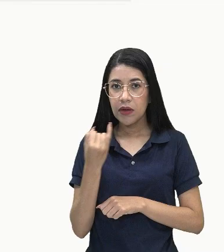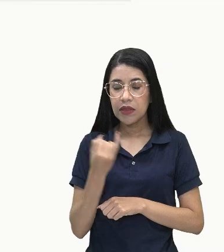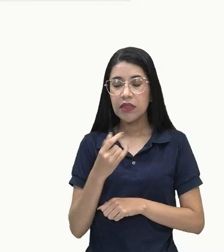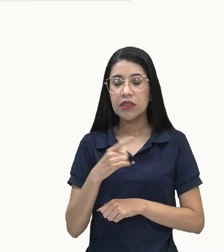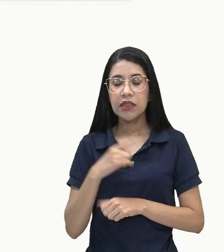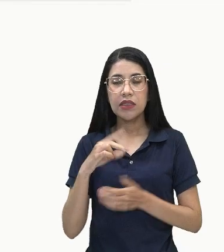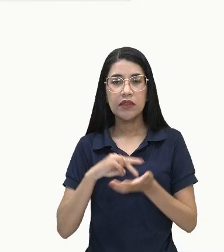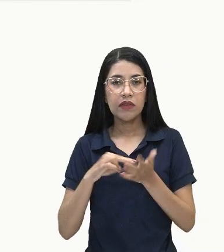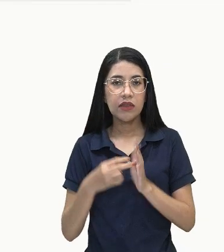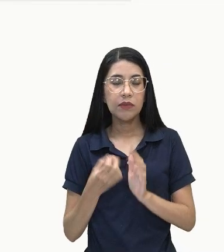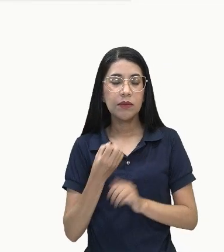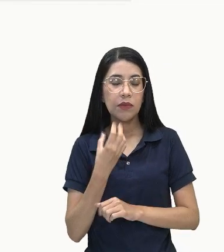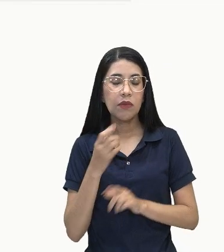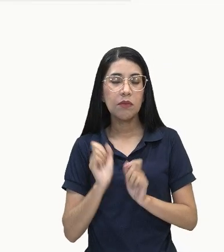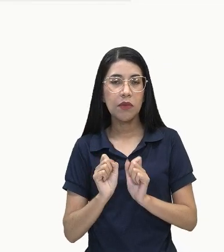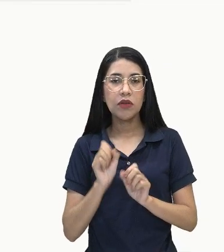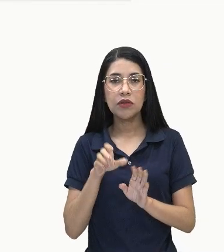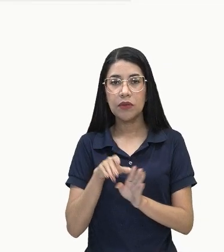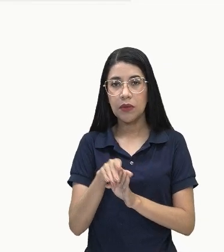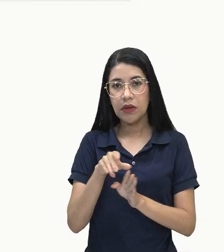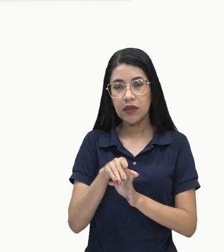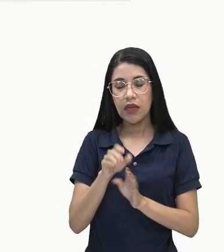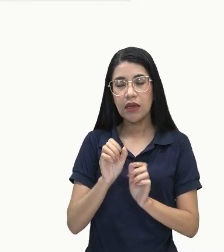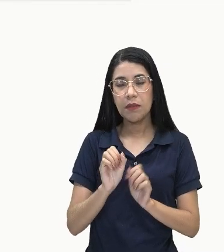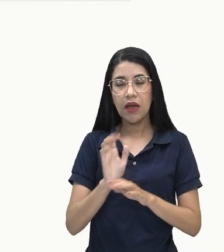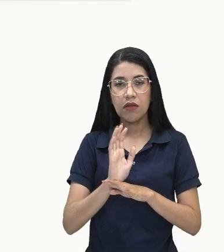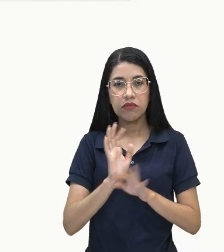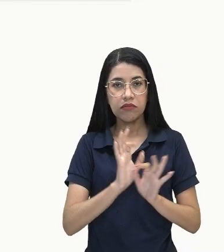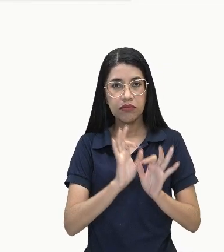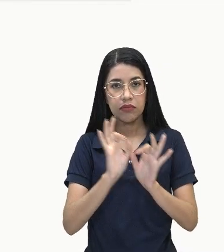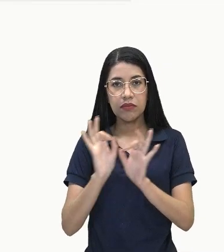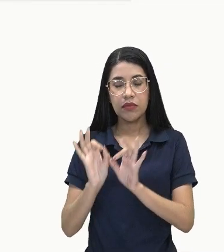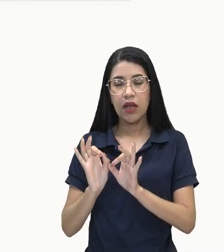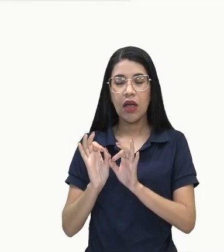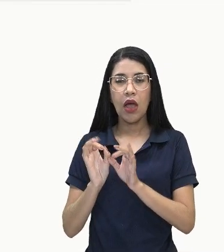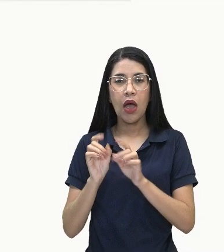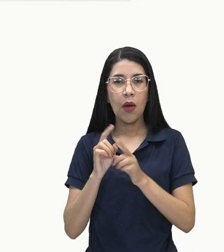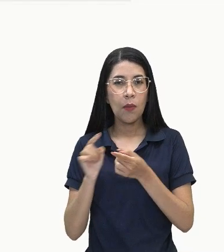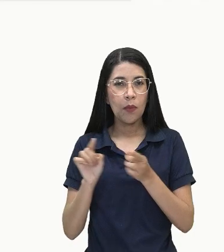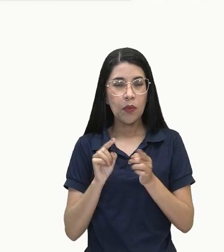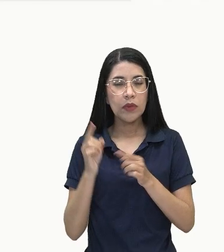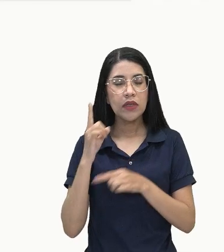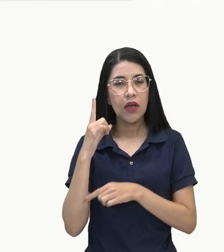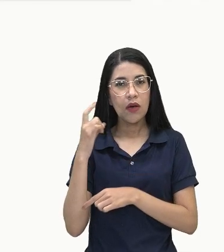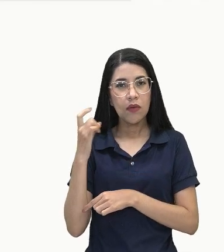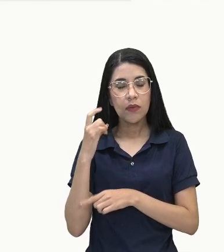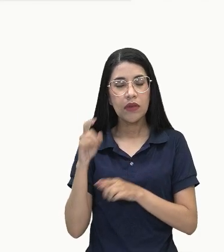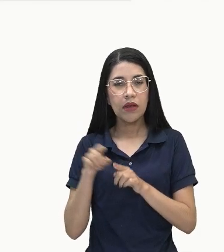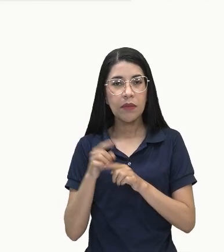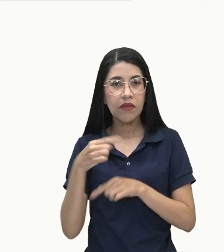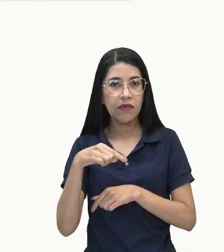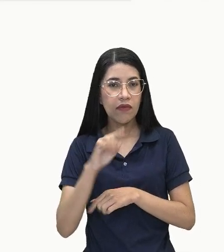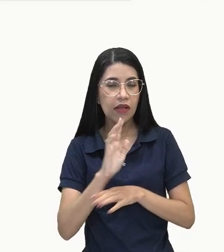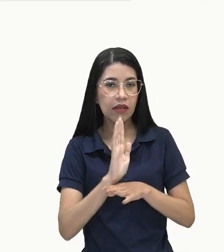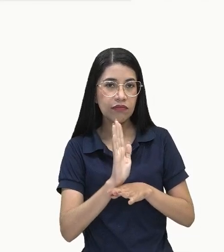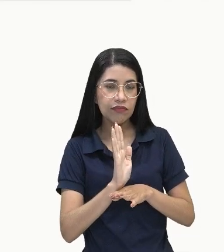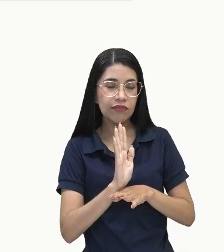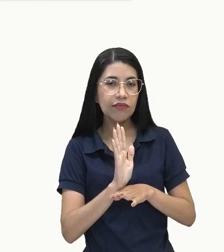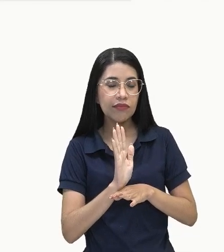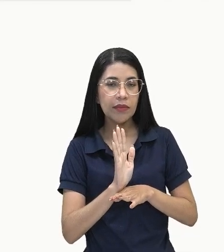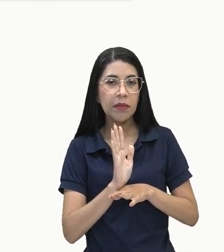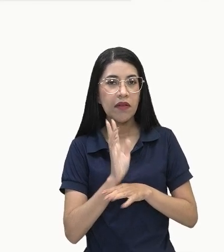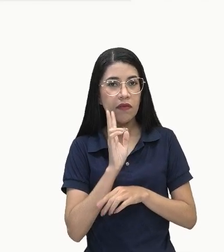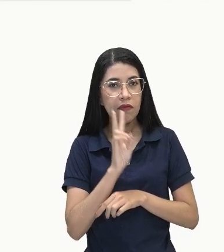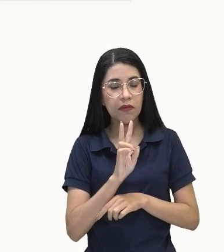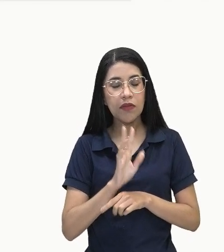pode recomendar que você assista ao filme, ouça a música, né? Vá ao cinema, enfim, desde